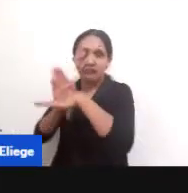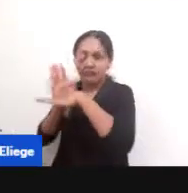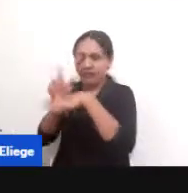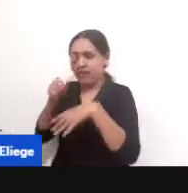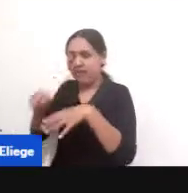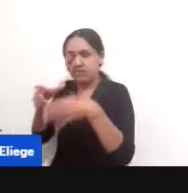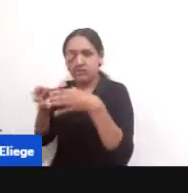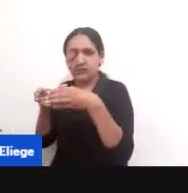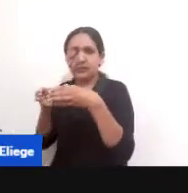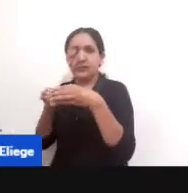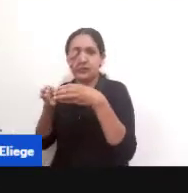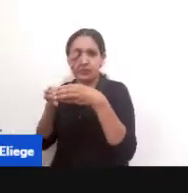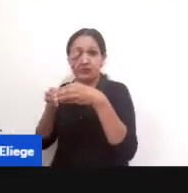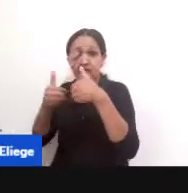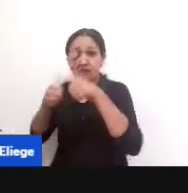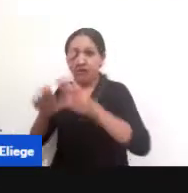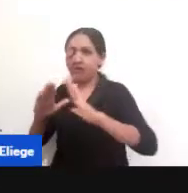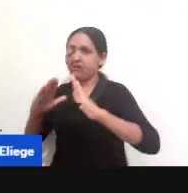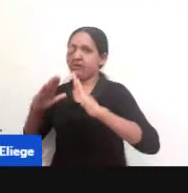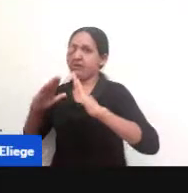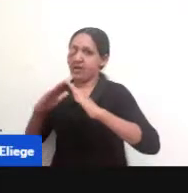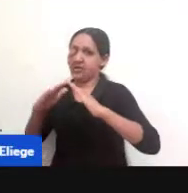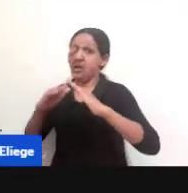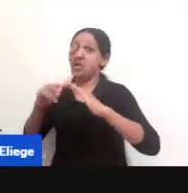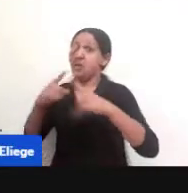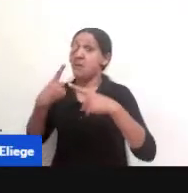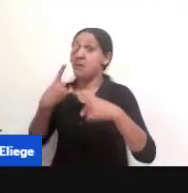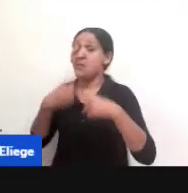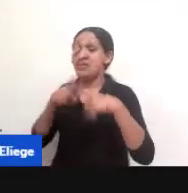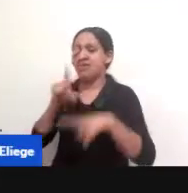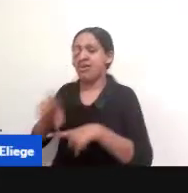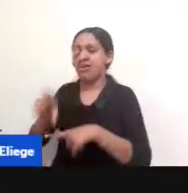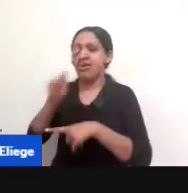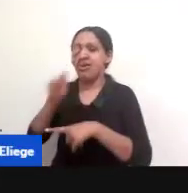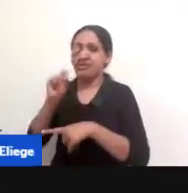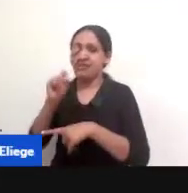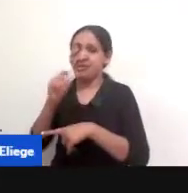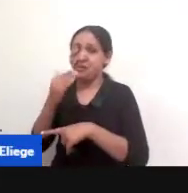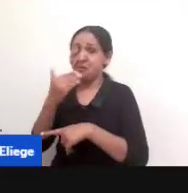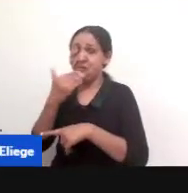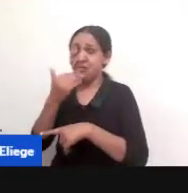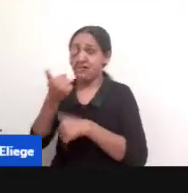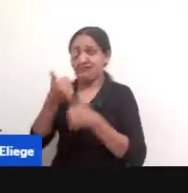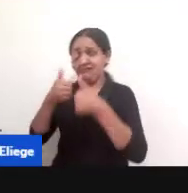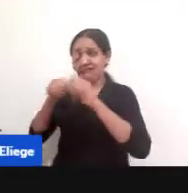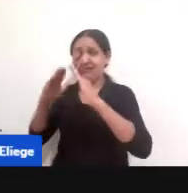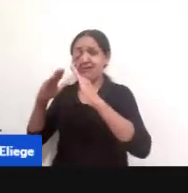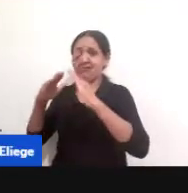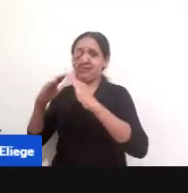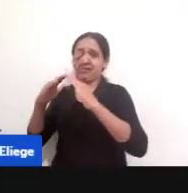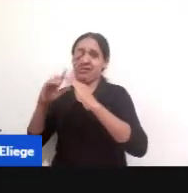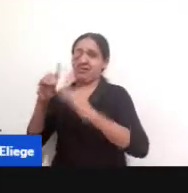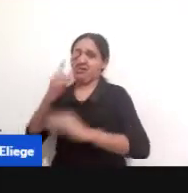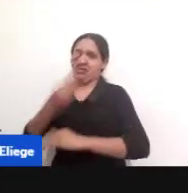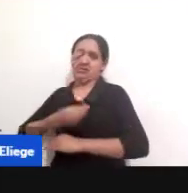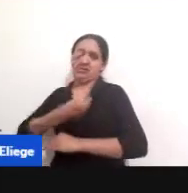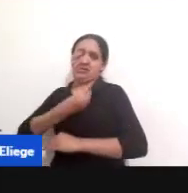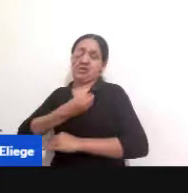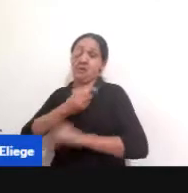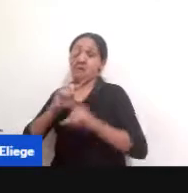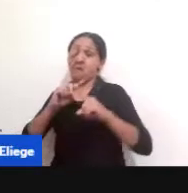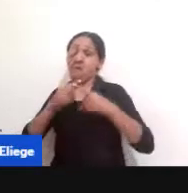no sistema remoto ainda, que preferiram ficar no sistema não presencial. Mas você, professor,